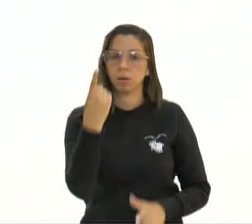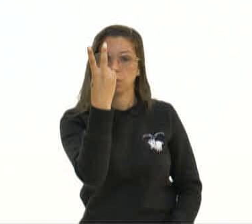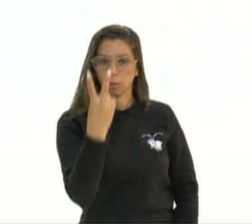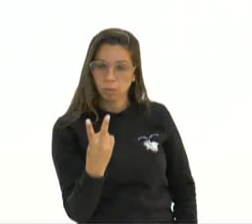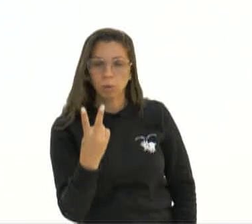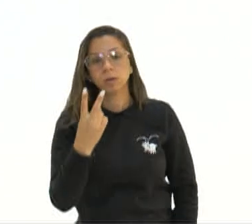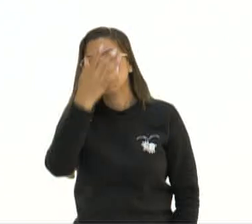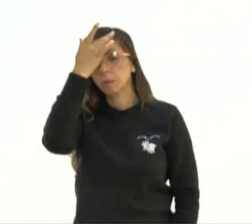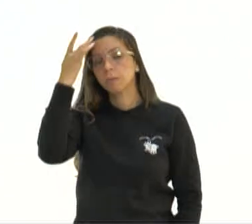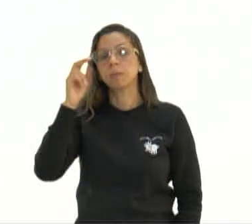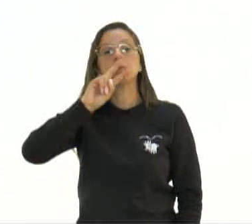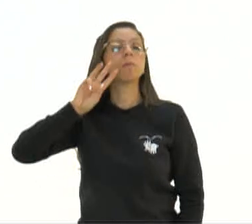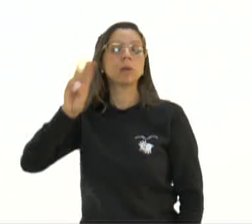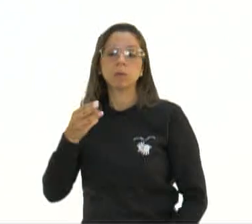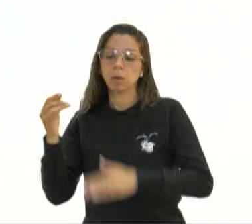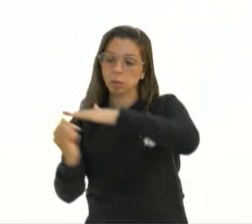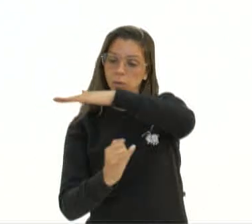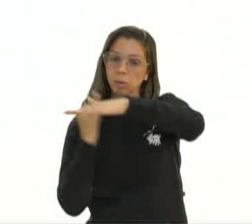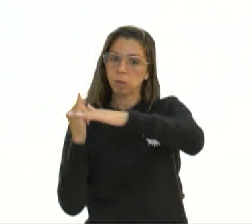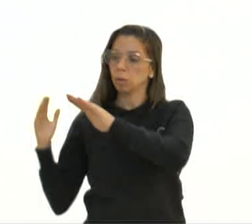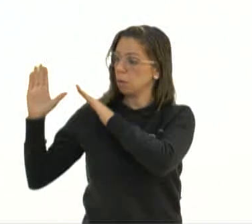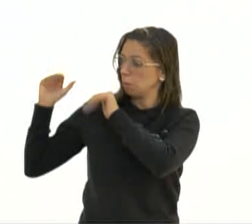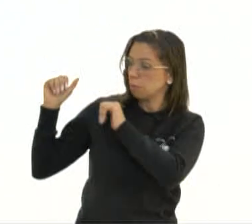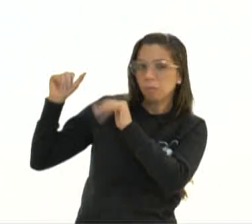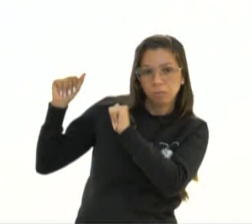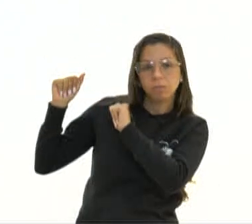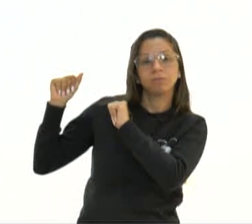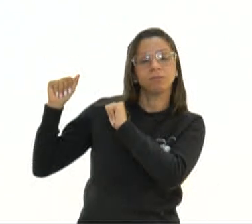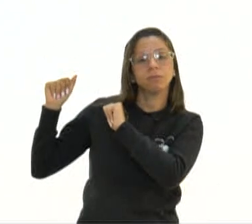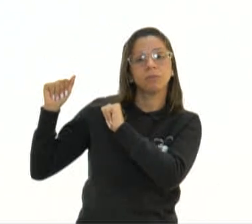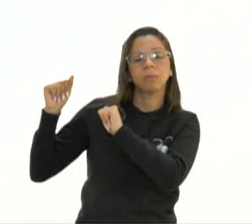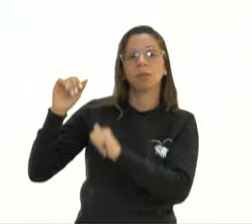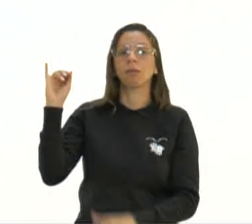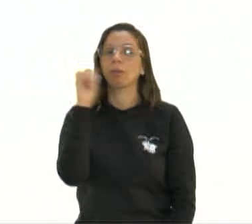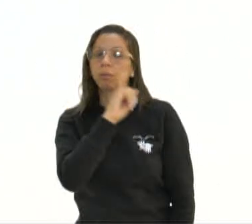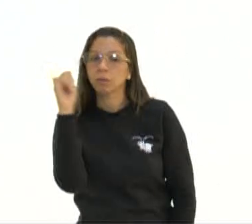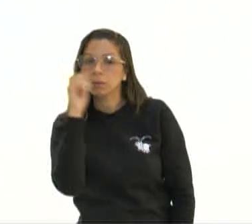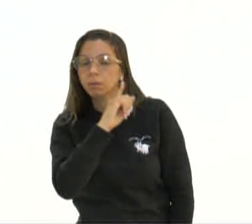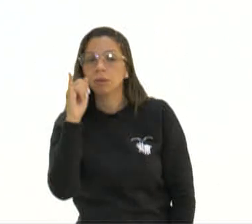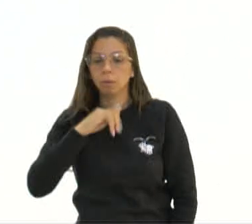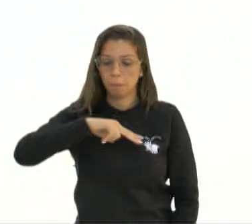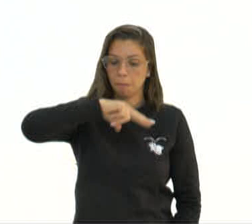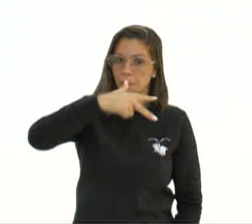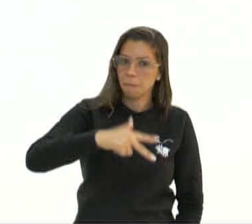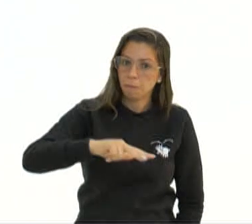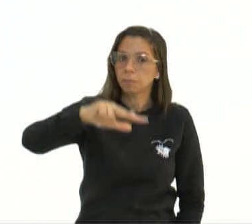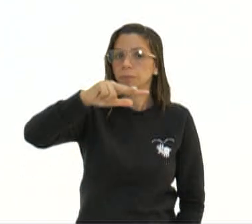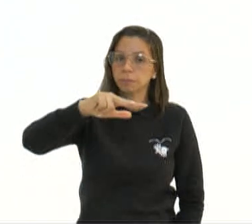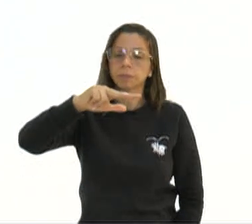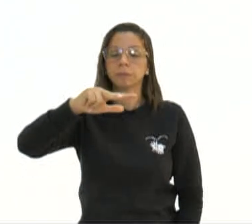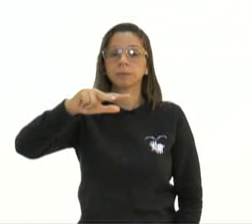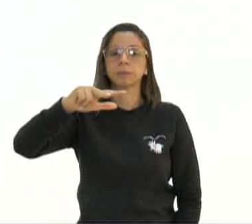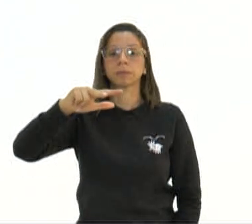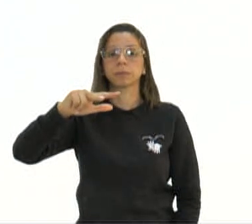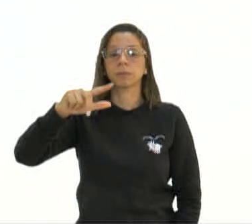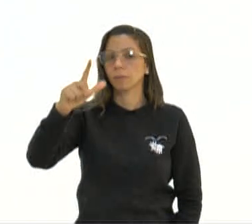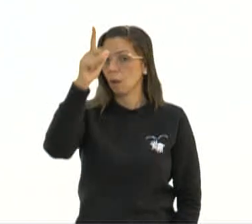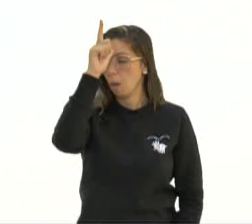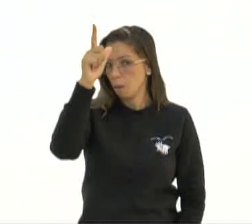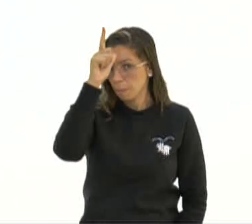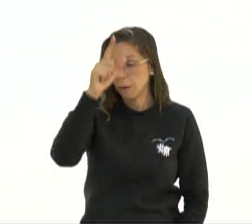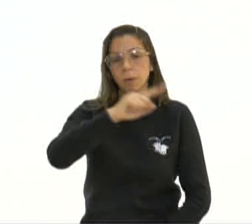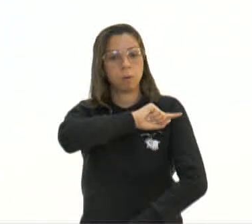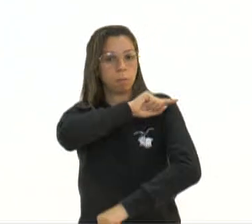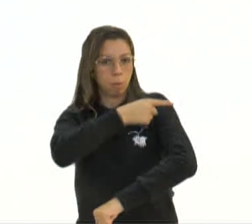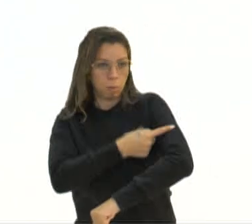de imigrantes chegaram, vindos da Espanha, vindos da Itália, de Portugal, da Alemanha e da